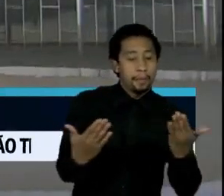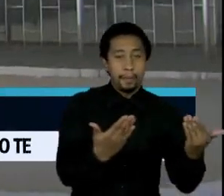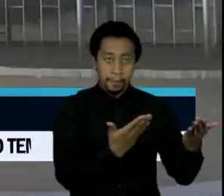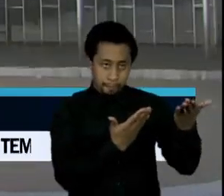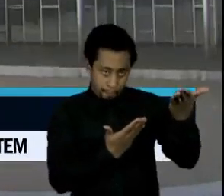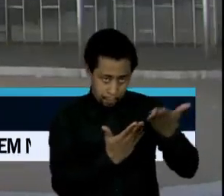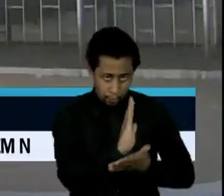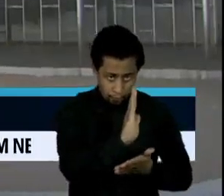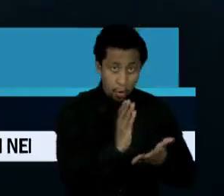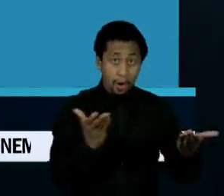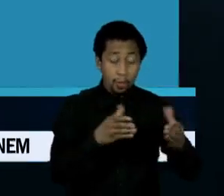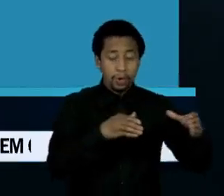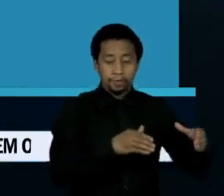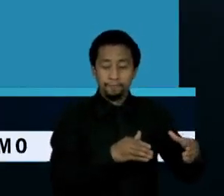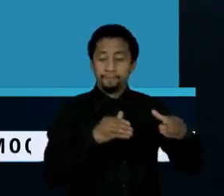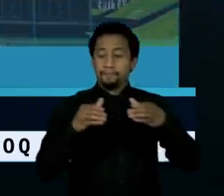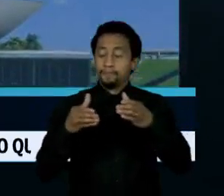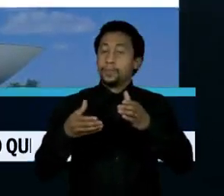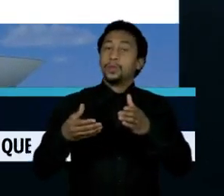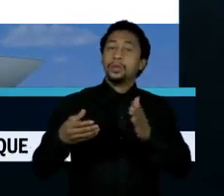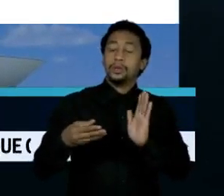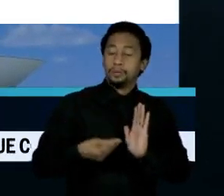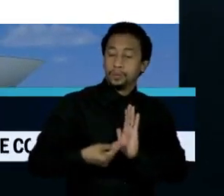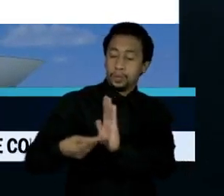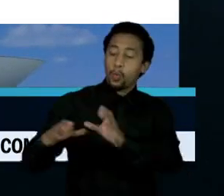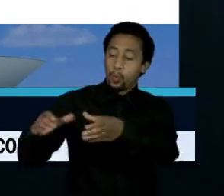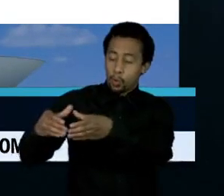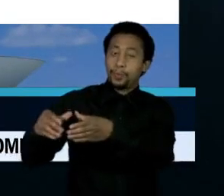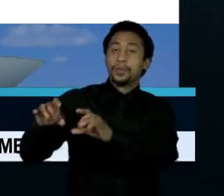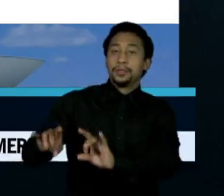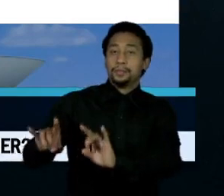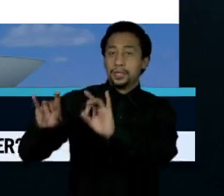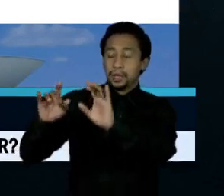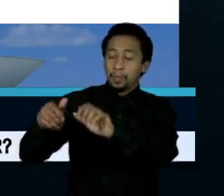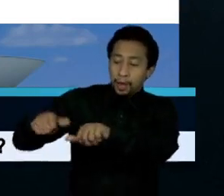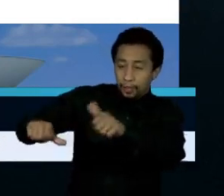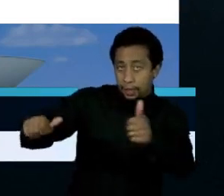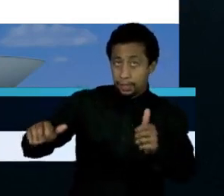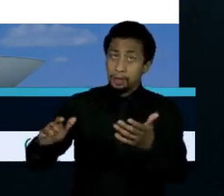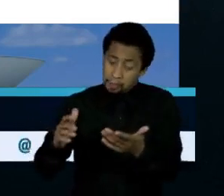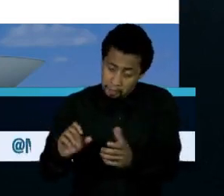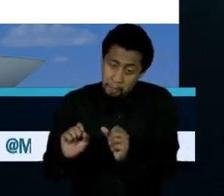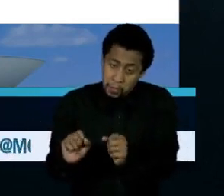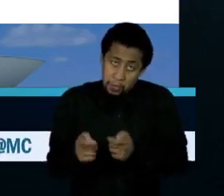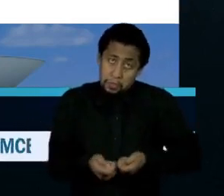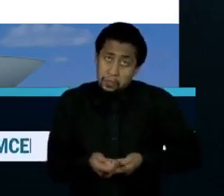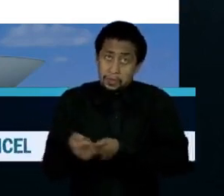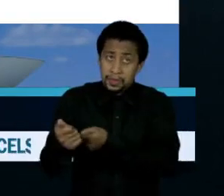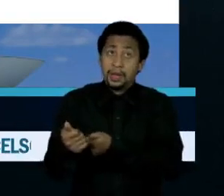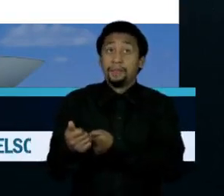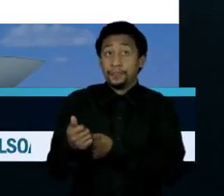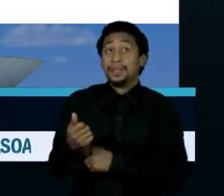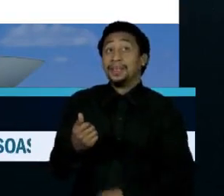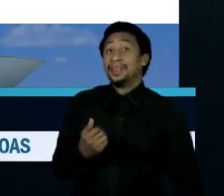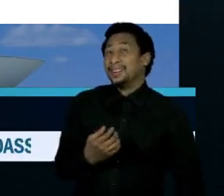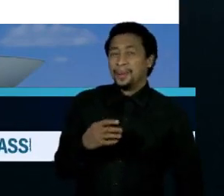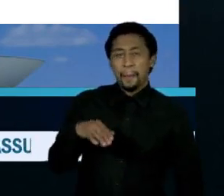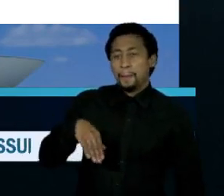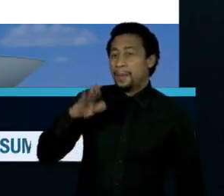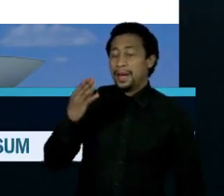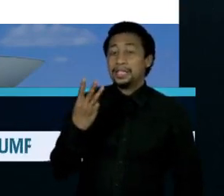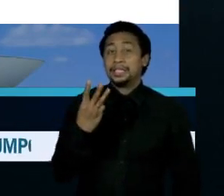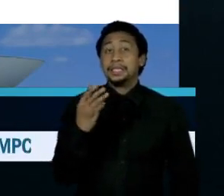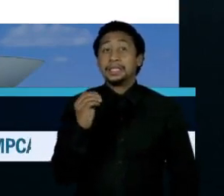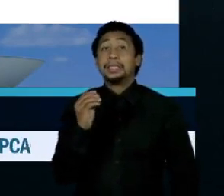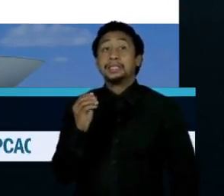analisado numa comissão especial a medida pode beneficiar 31 milhões de brasileiros com 40 bilhões de reais